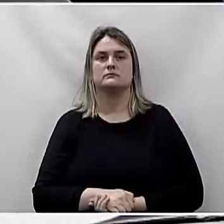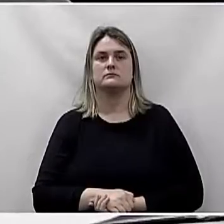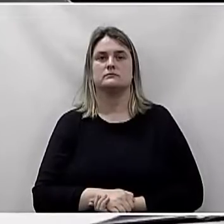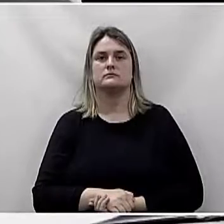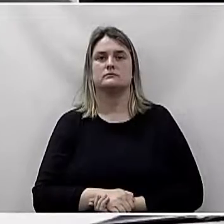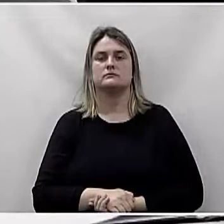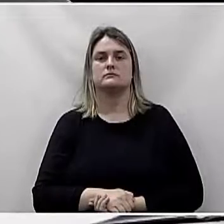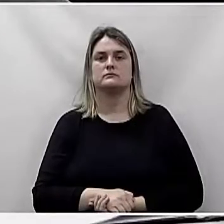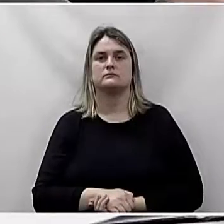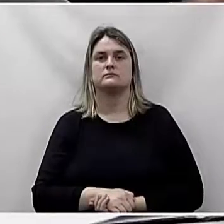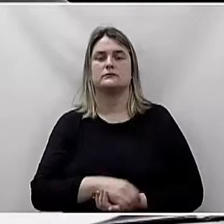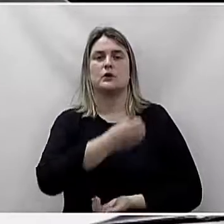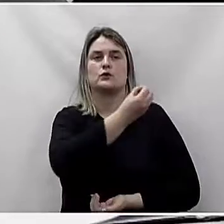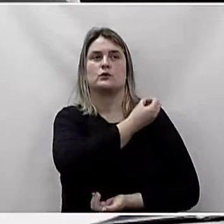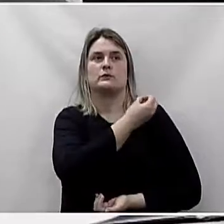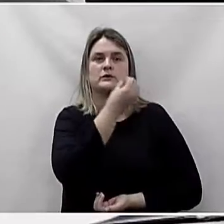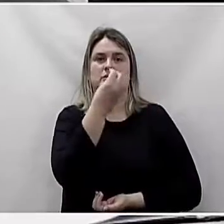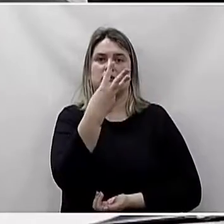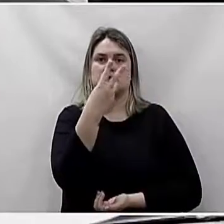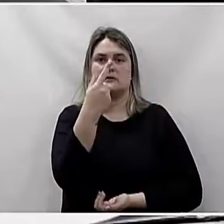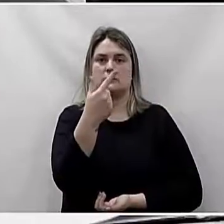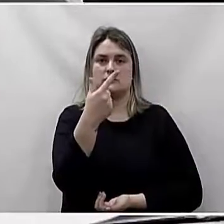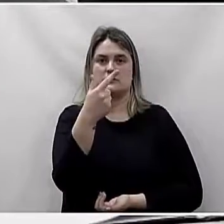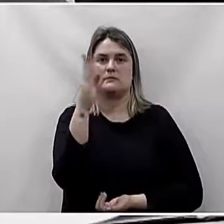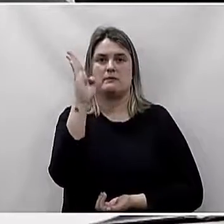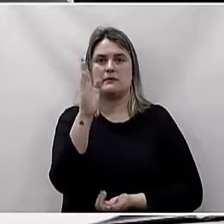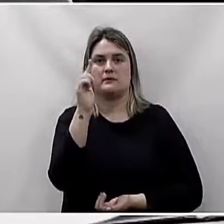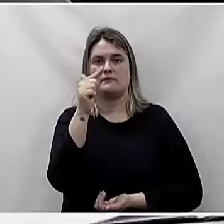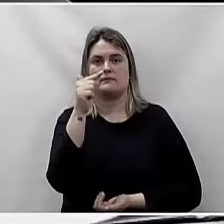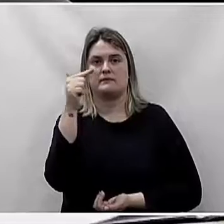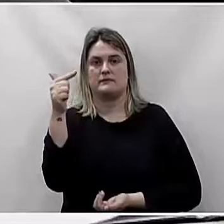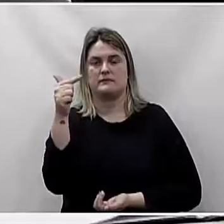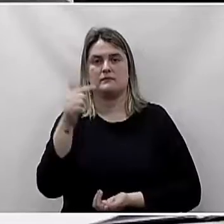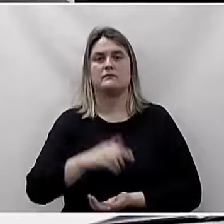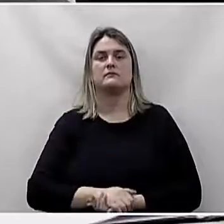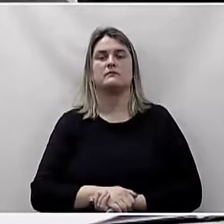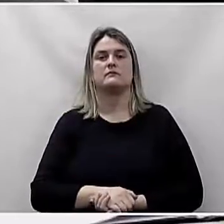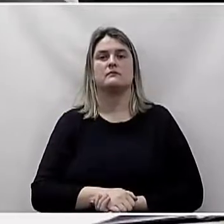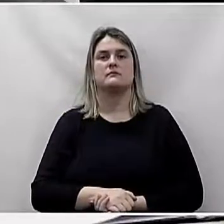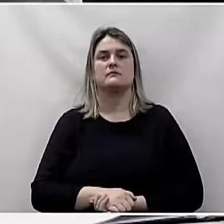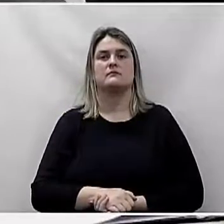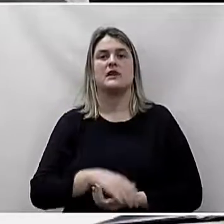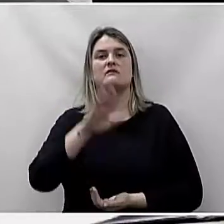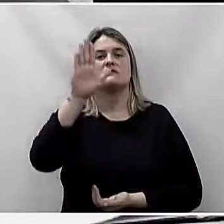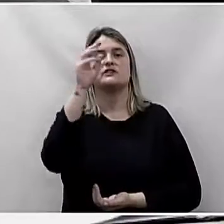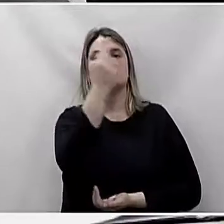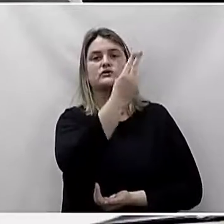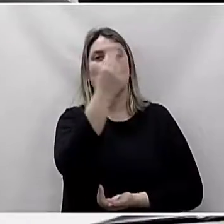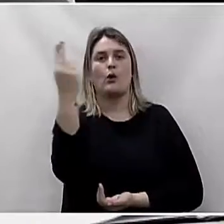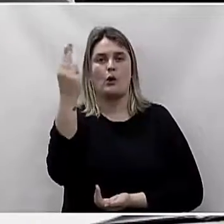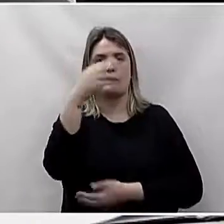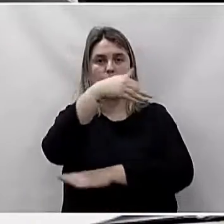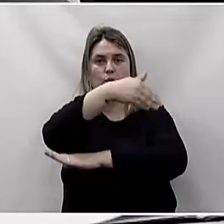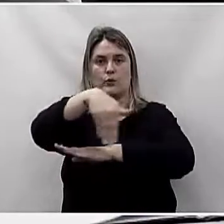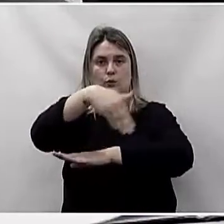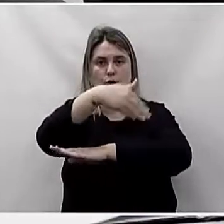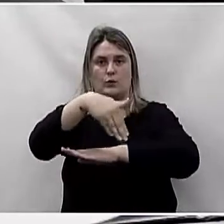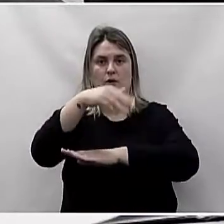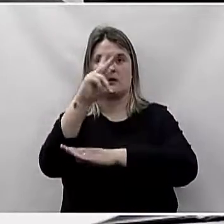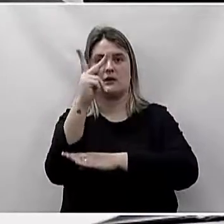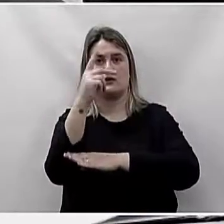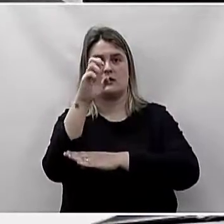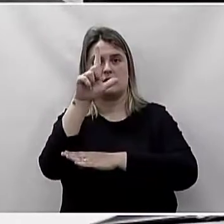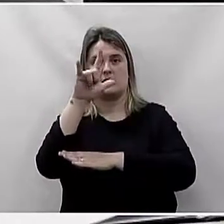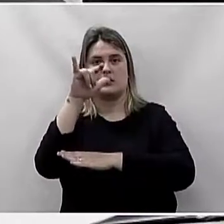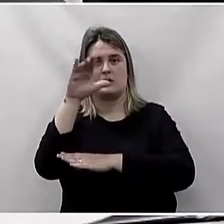número 32/2022 que dono que vai denominar o nome da rua do seu